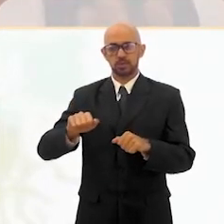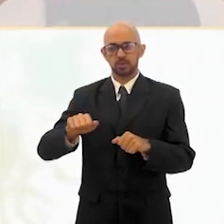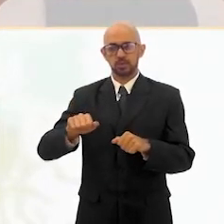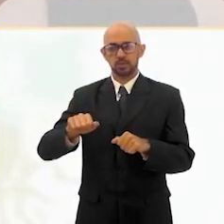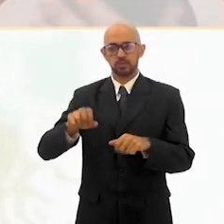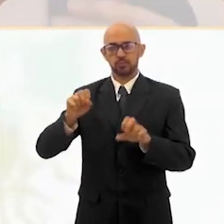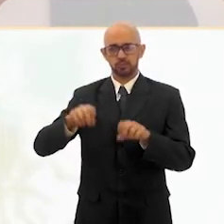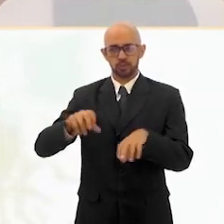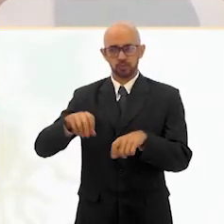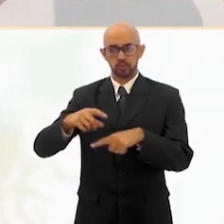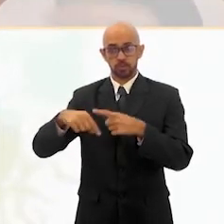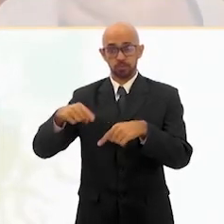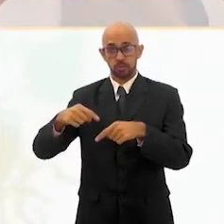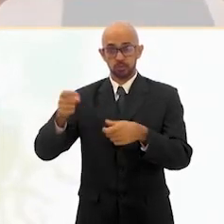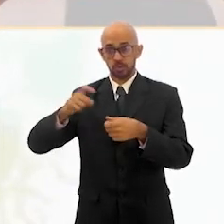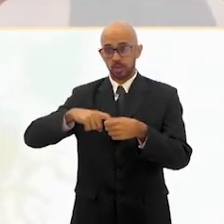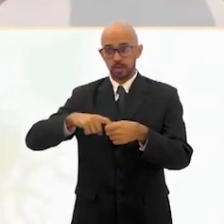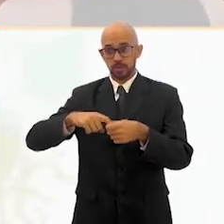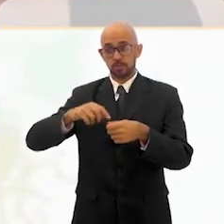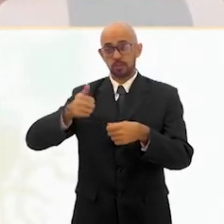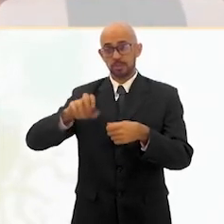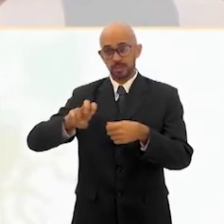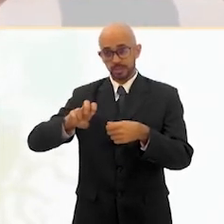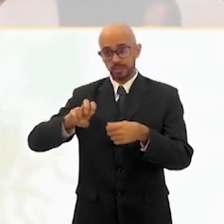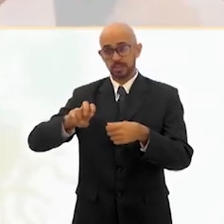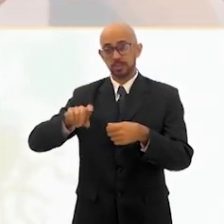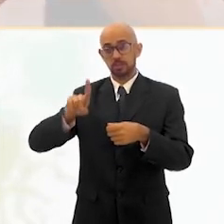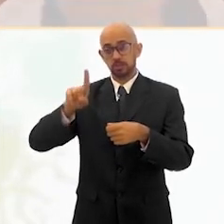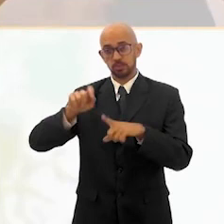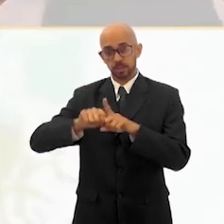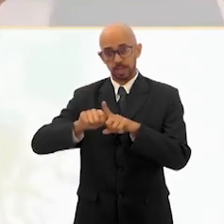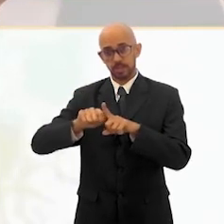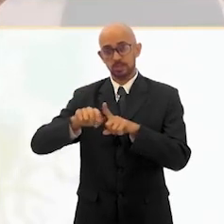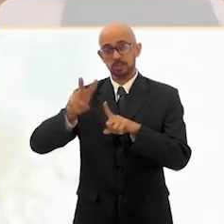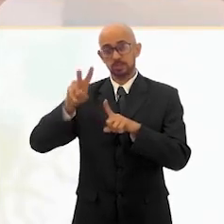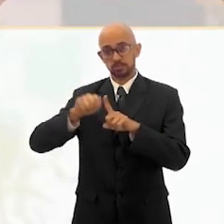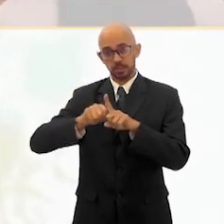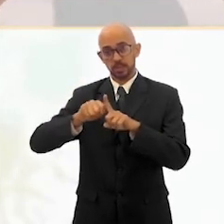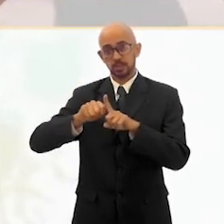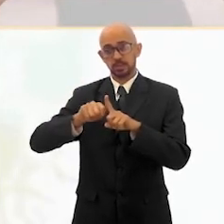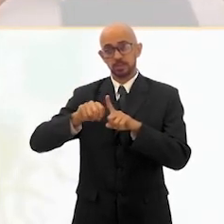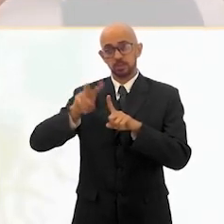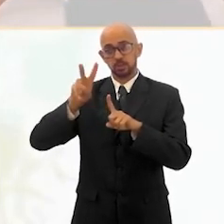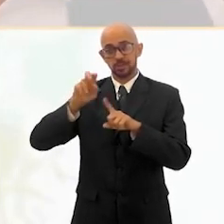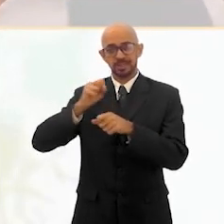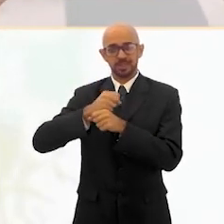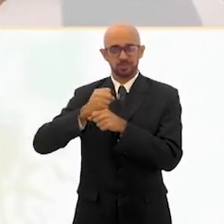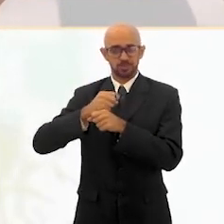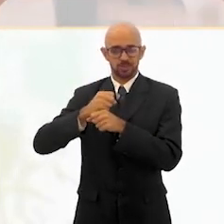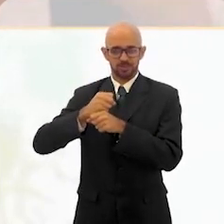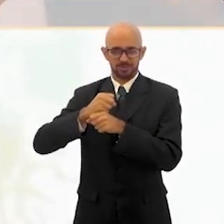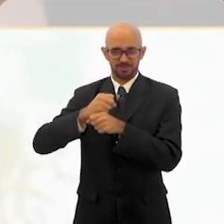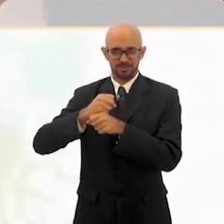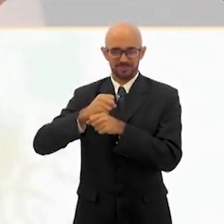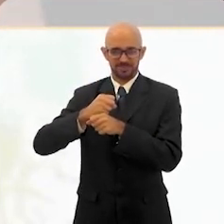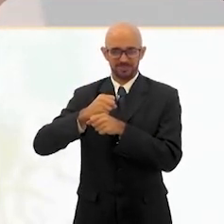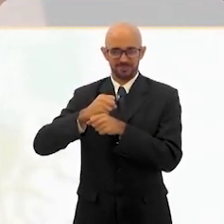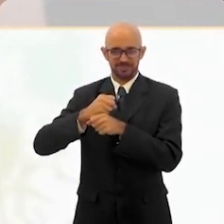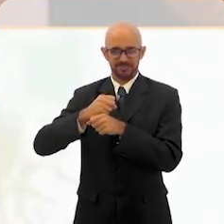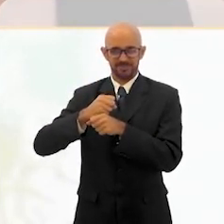gente voltaria. E 5 dias viraram 15, viraram 1 mês, viraram 2 meses, viraram 2 anos, né?